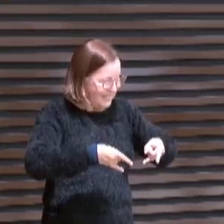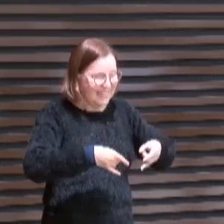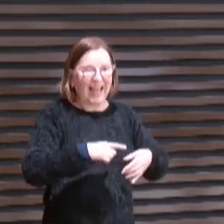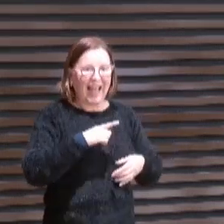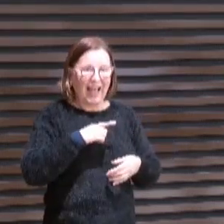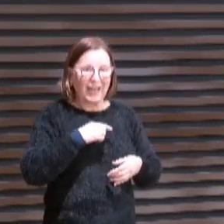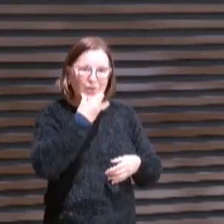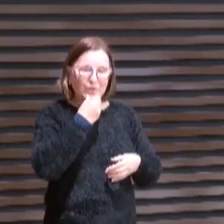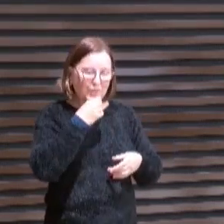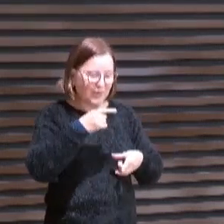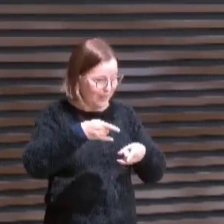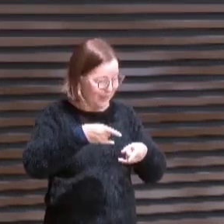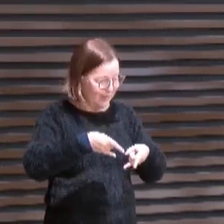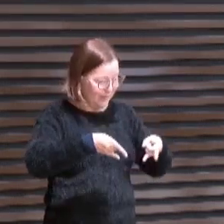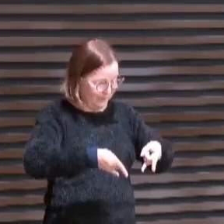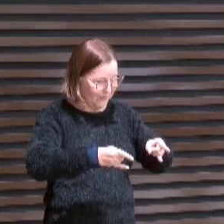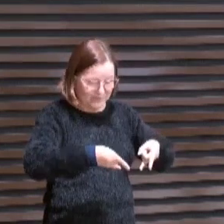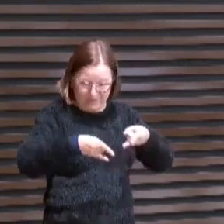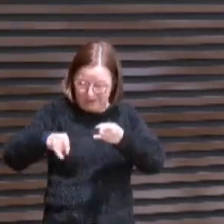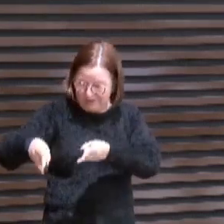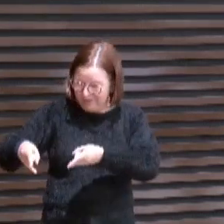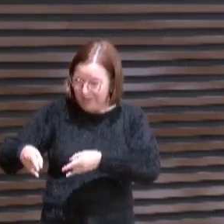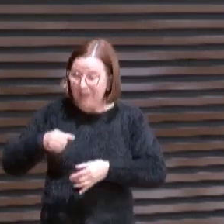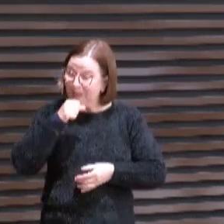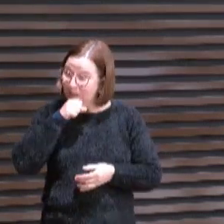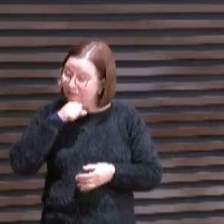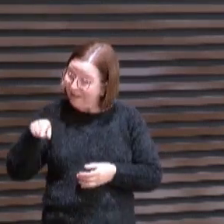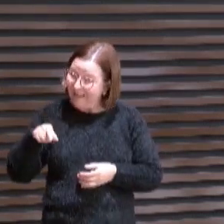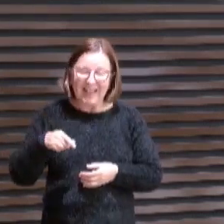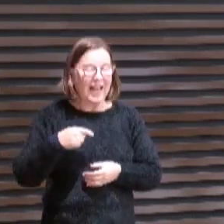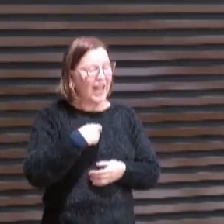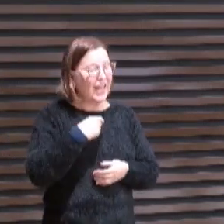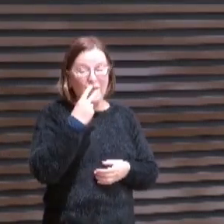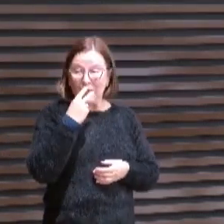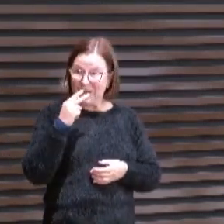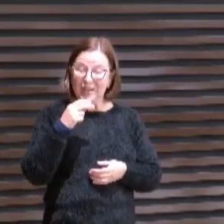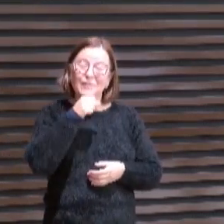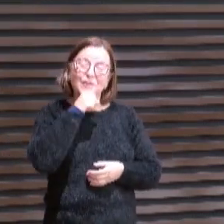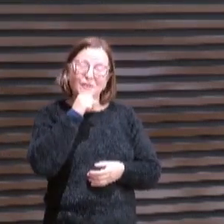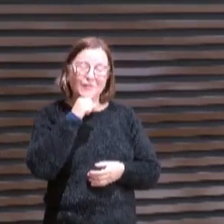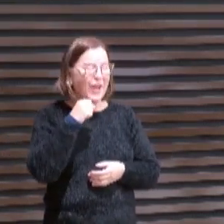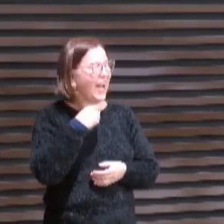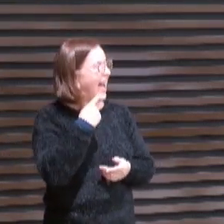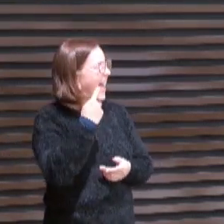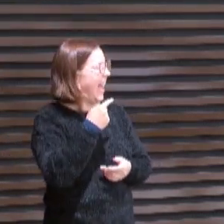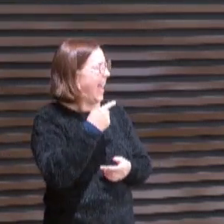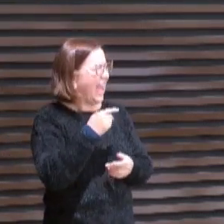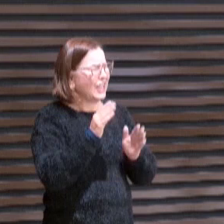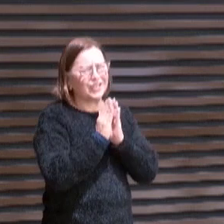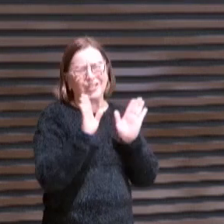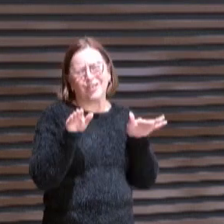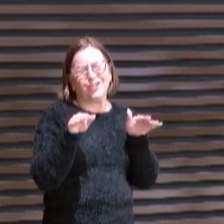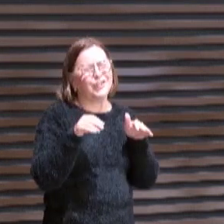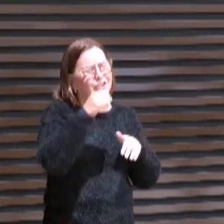lado, e uma avó do lado, e eu aqui olhando para ela. Ela virou para mim: que anjinhos inocentes. Eu